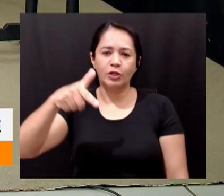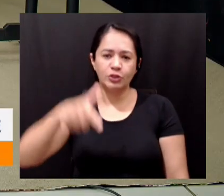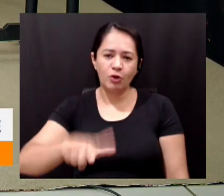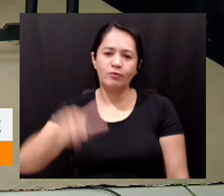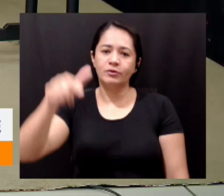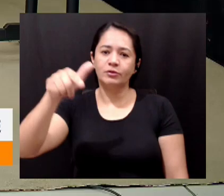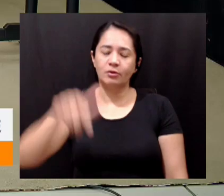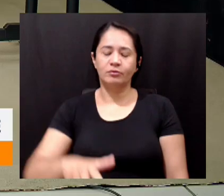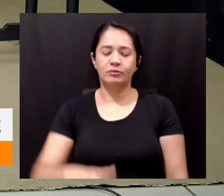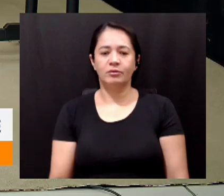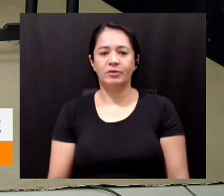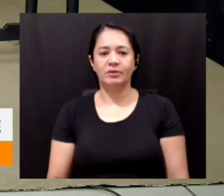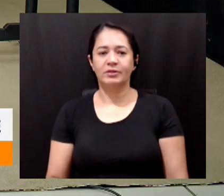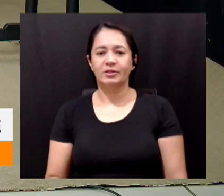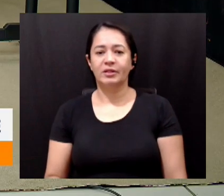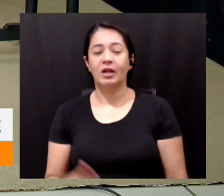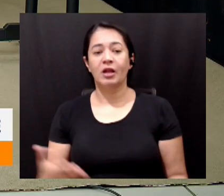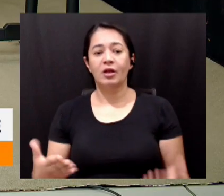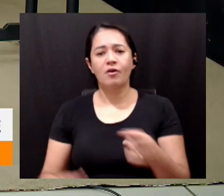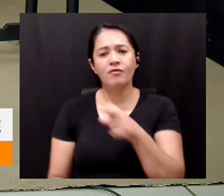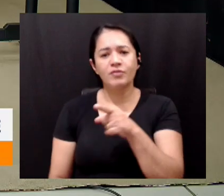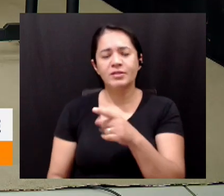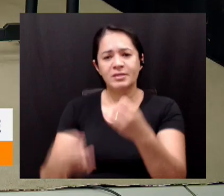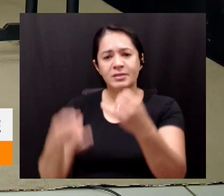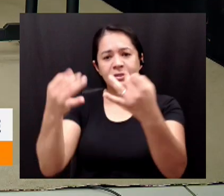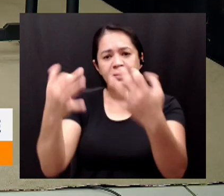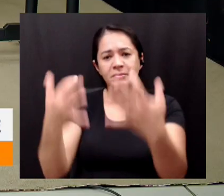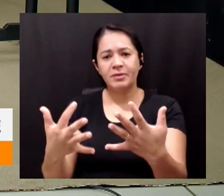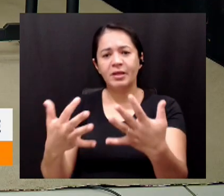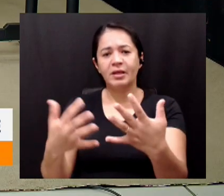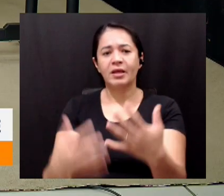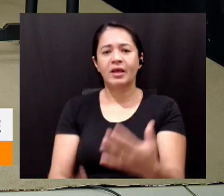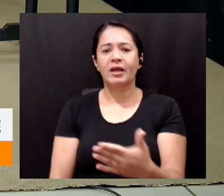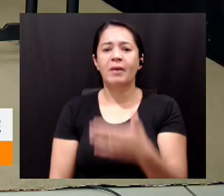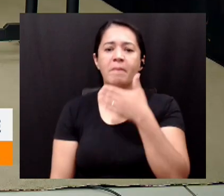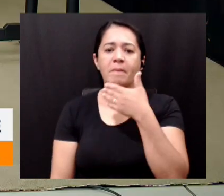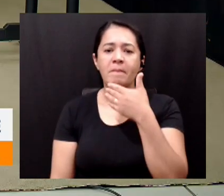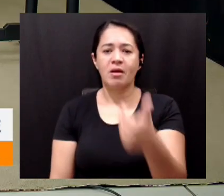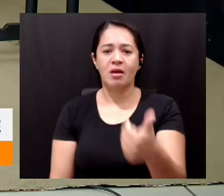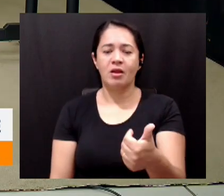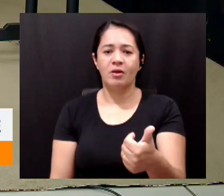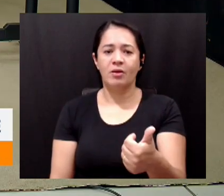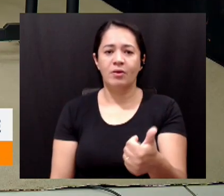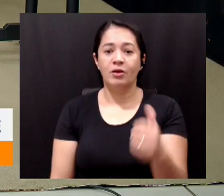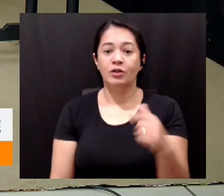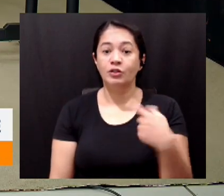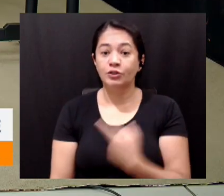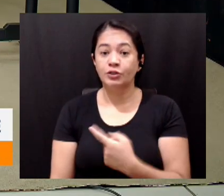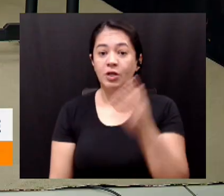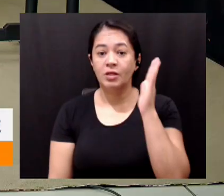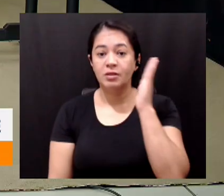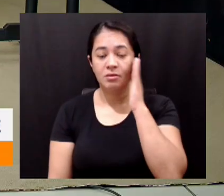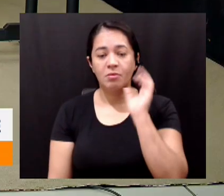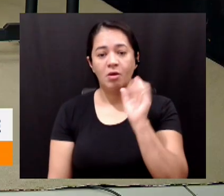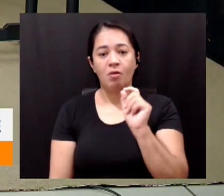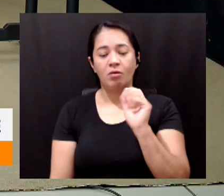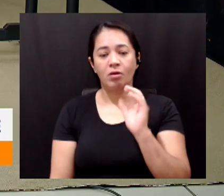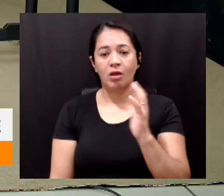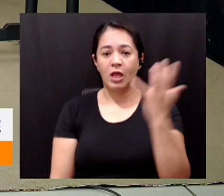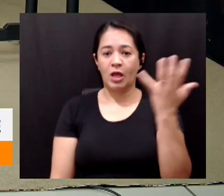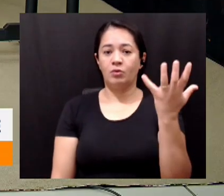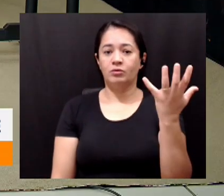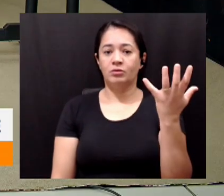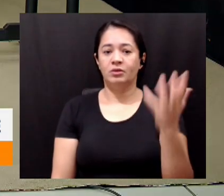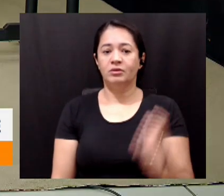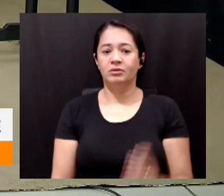para você explicar mais uma vez, porque assim, a gente sabe o que acontece, a gente sabe quais os